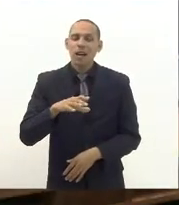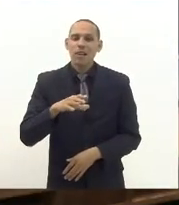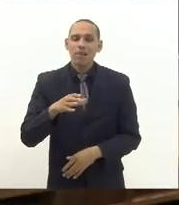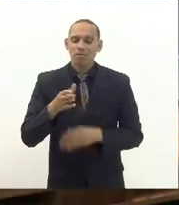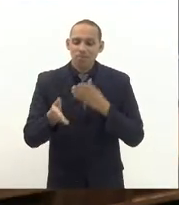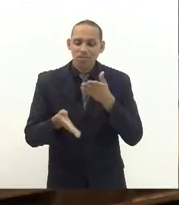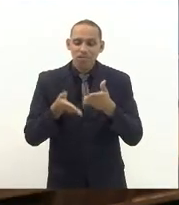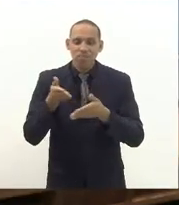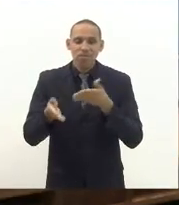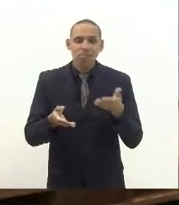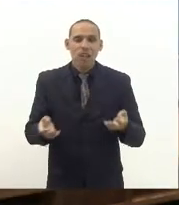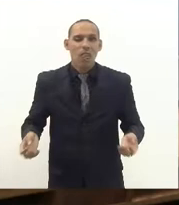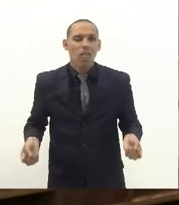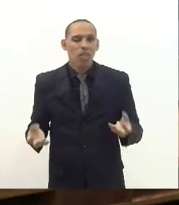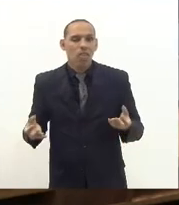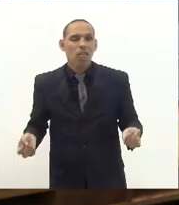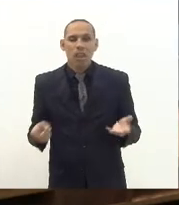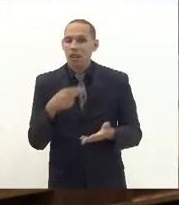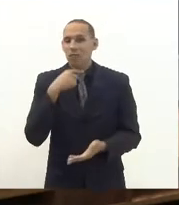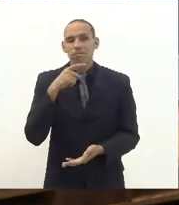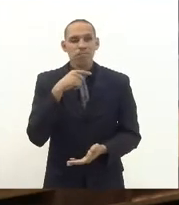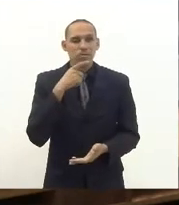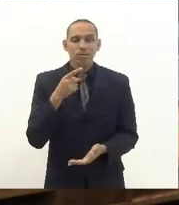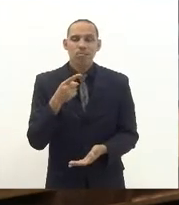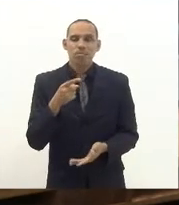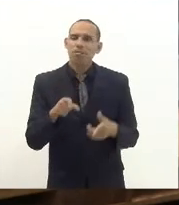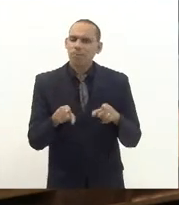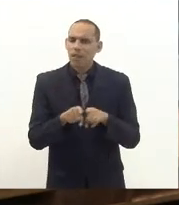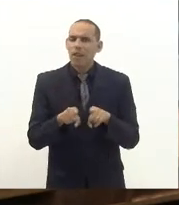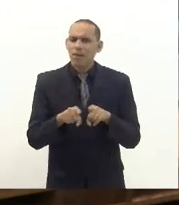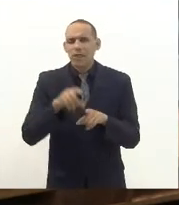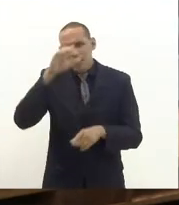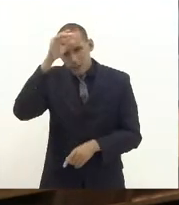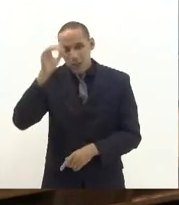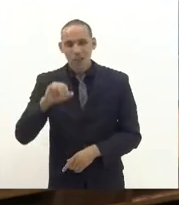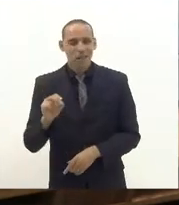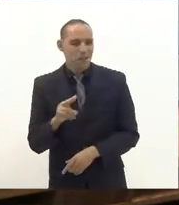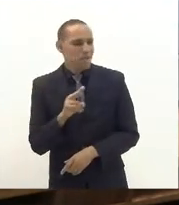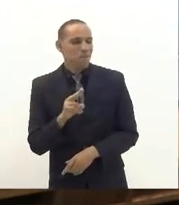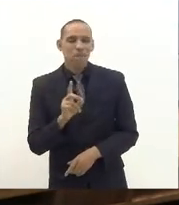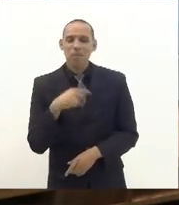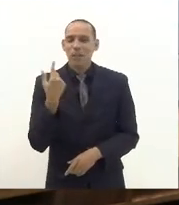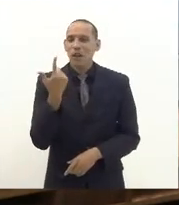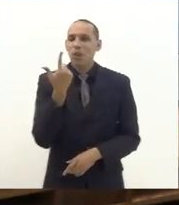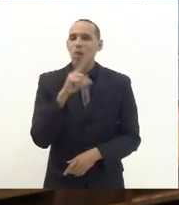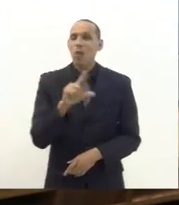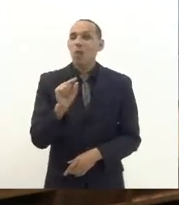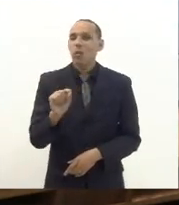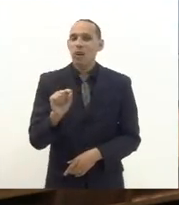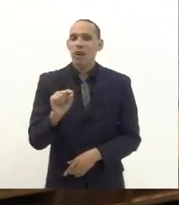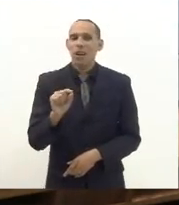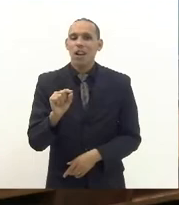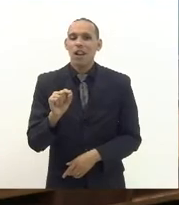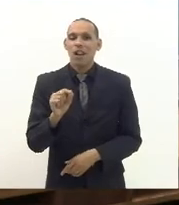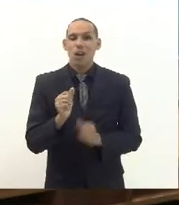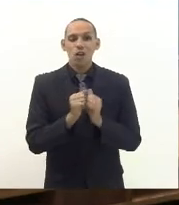condições de arcar com a sua despesa sem contar a tia Ju que nós vamos estar né andando lado a lado com